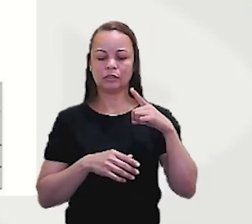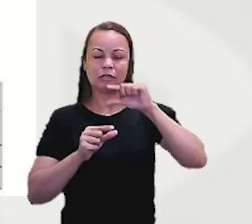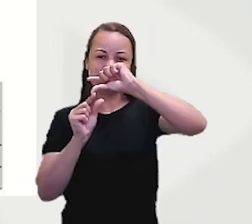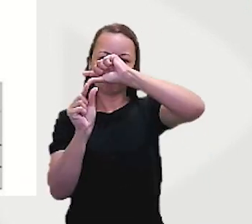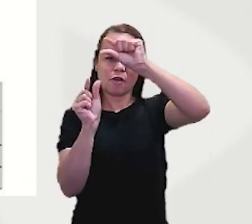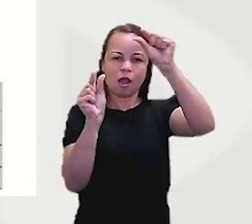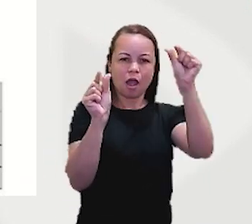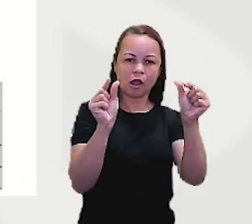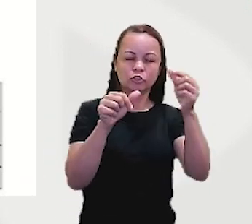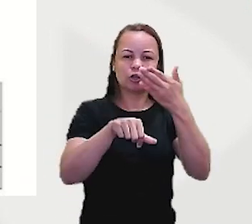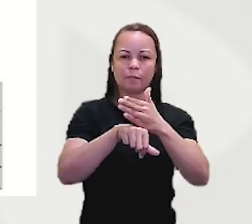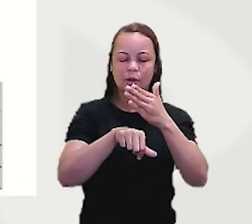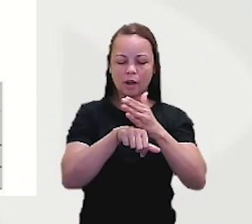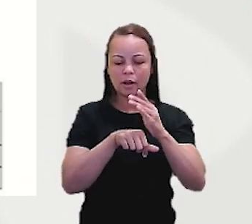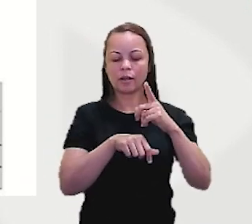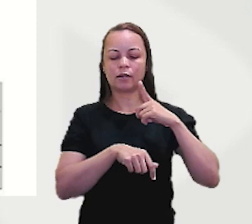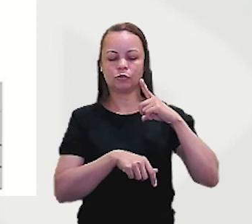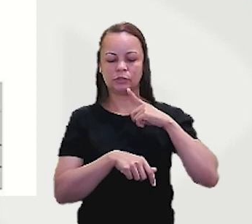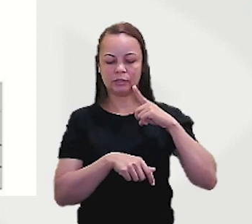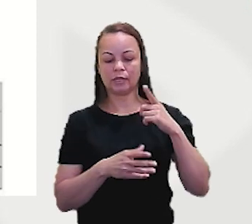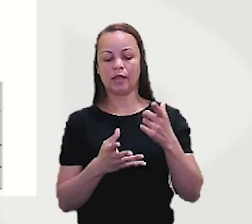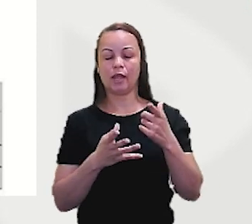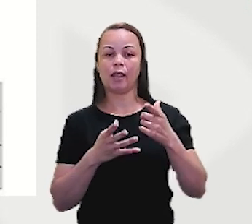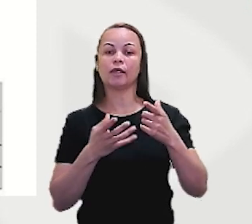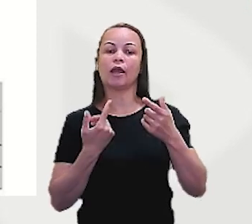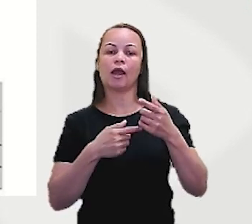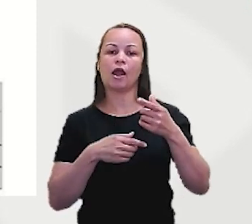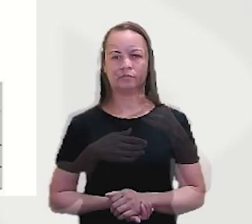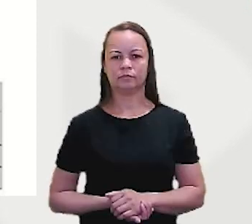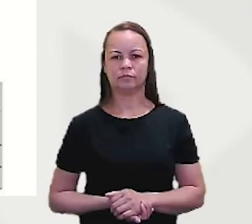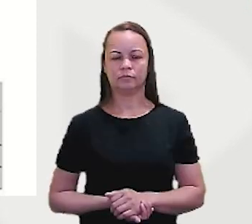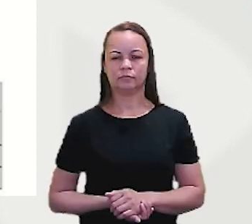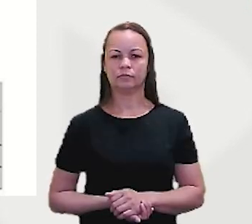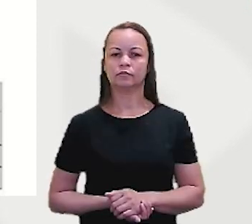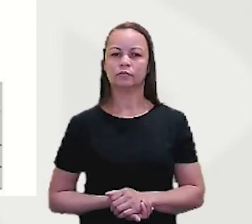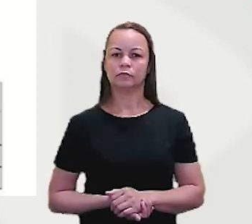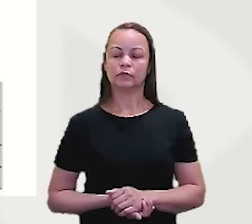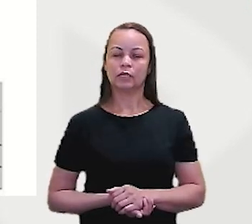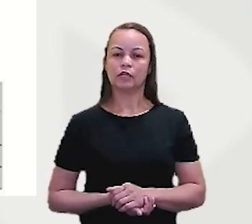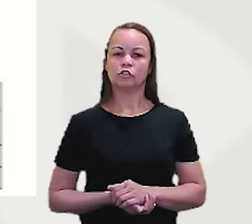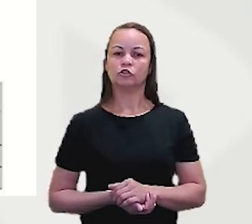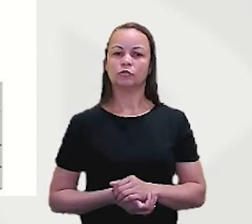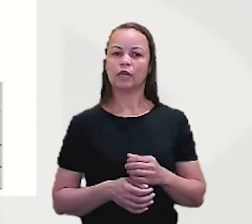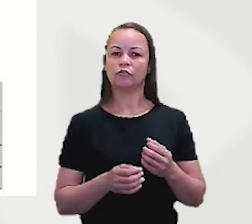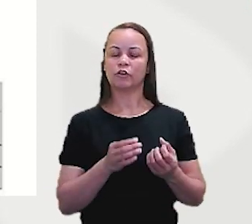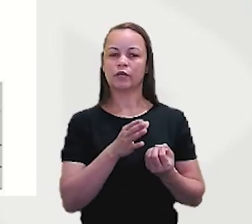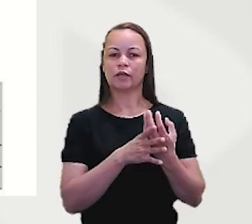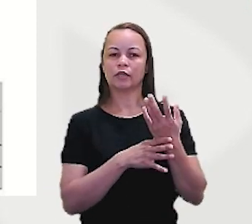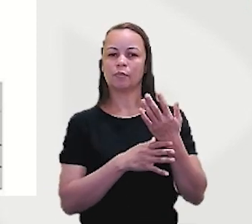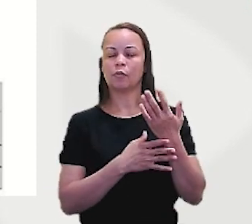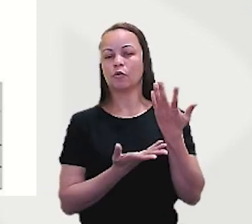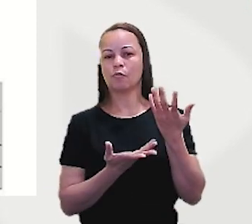faixa branca foi inserida a frase "Ordem e Progresso", inspirada em uma frase do filósofo